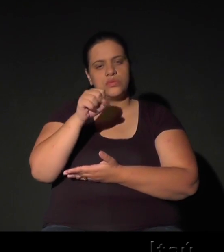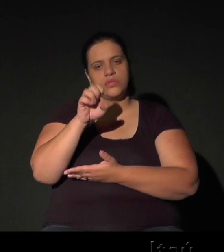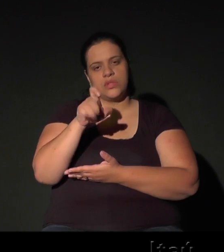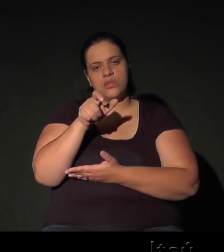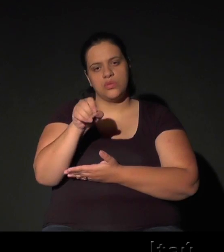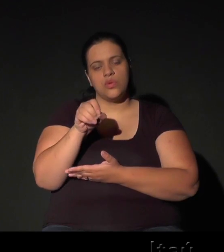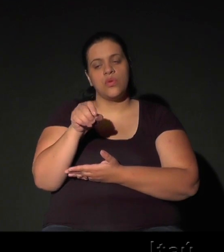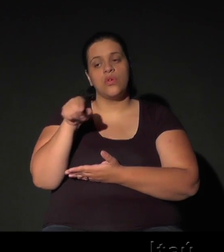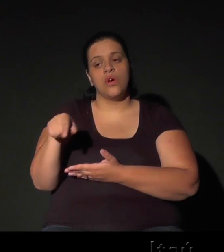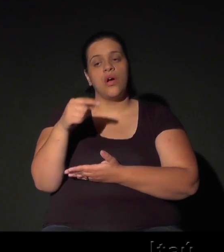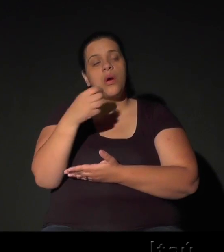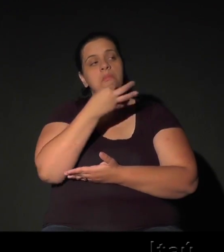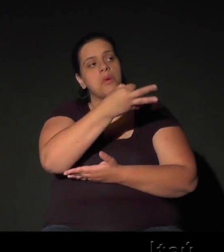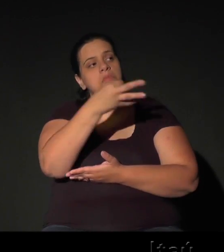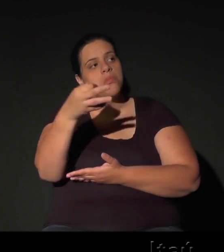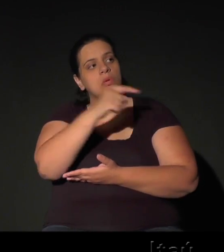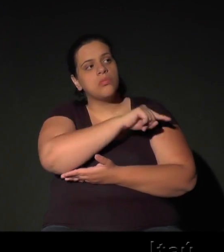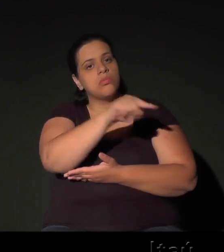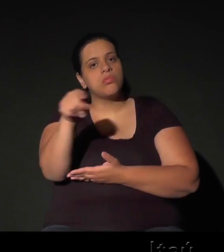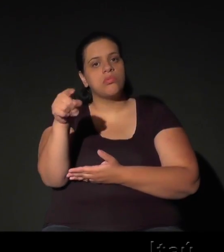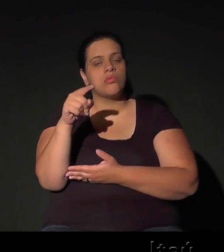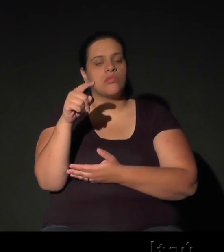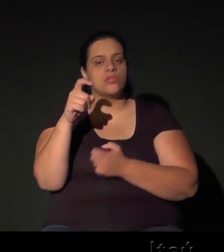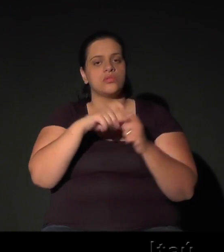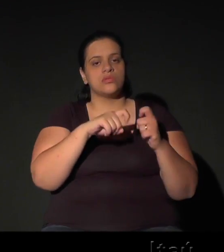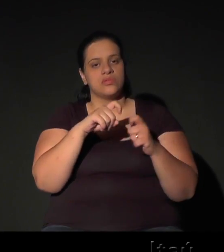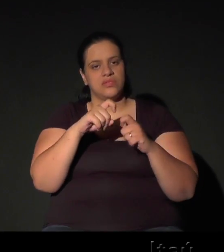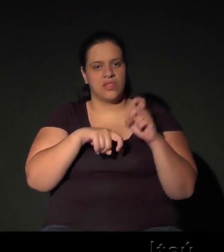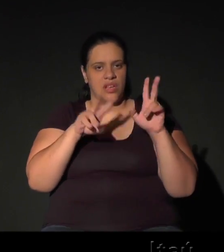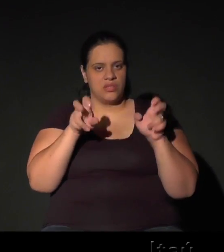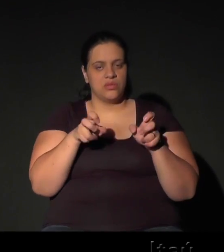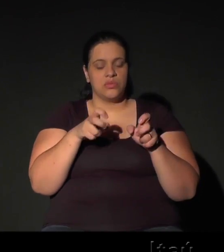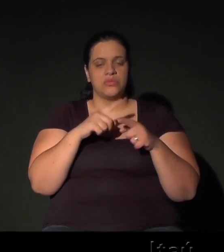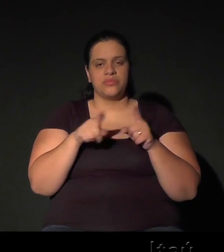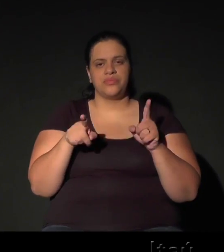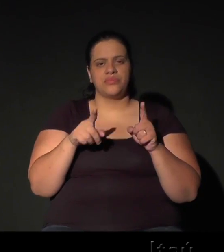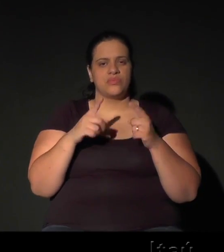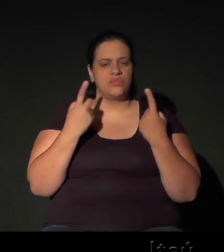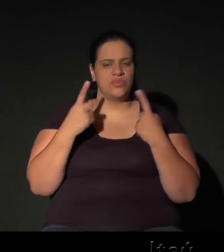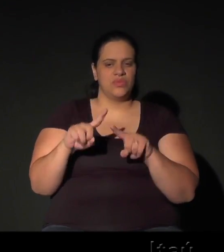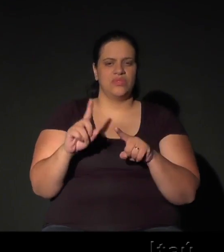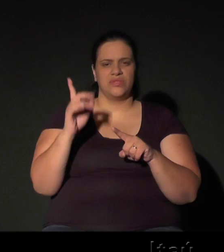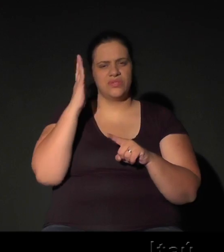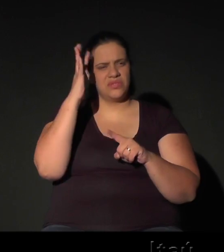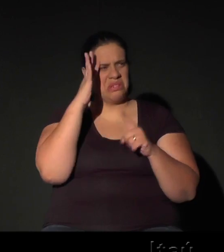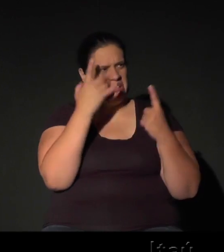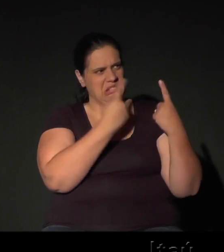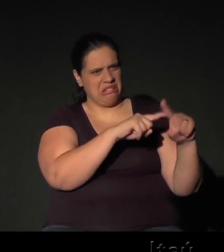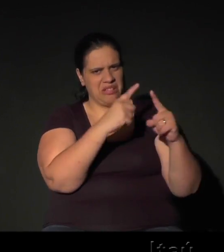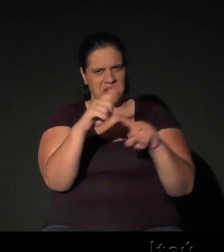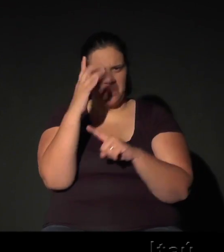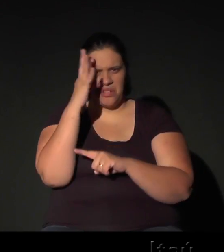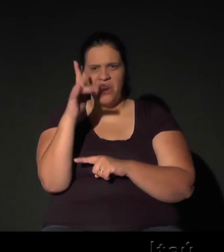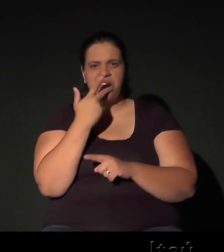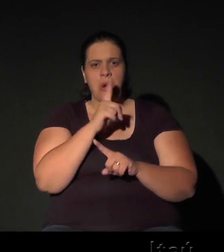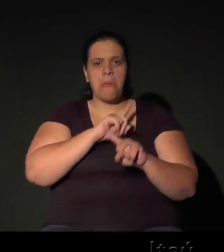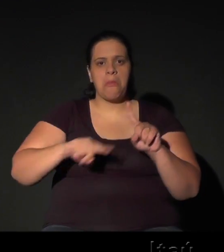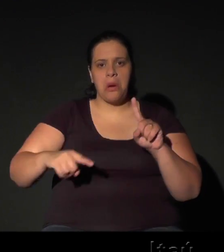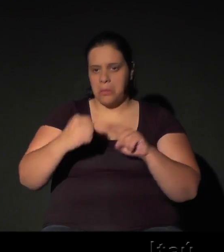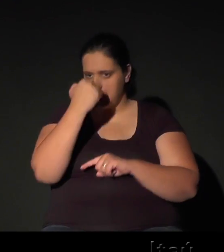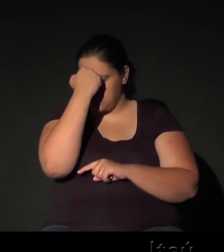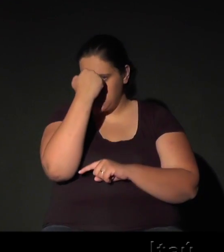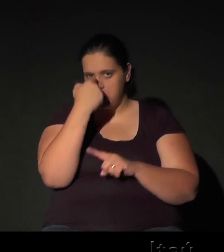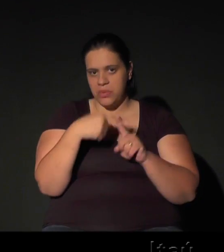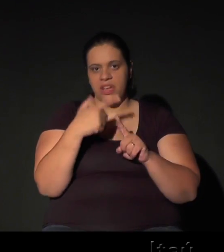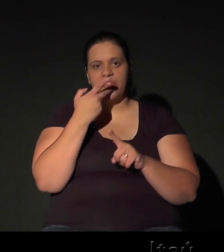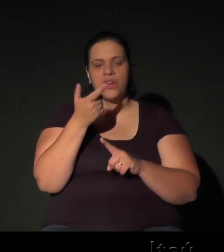mulheres isso de forma alguma é desestimar a filosofia o sistema filosófico desse filósofos ninguém tá falando que não é para estudar Aristóteles porque ele